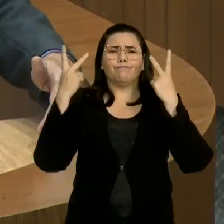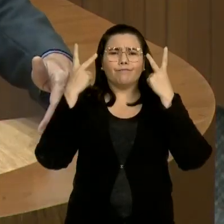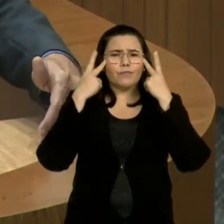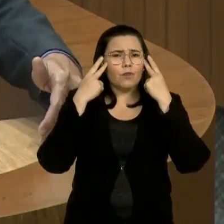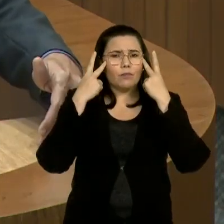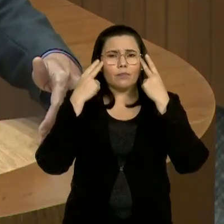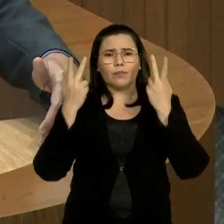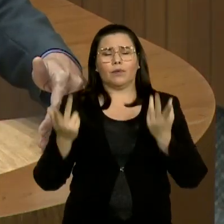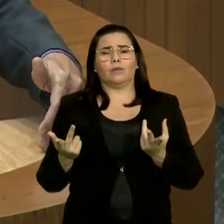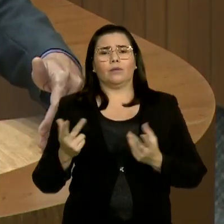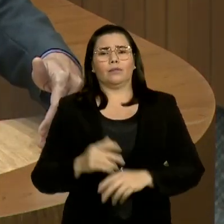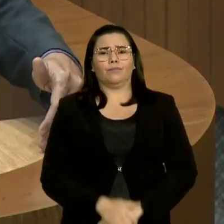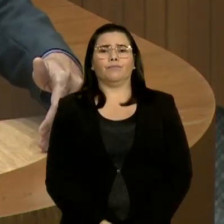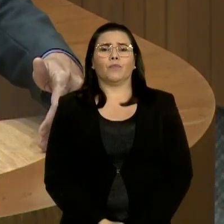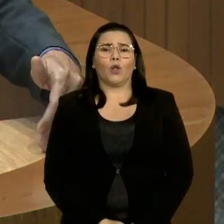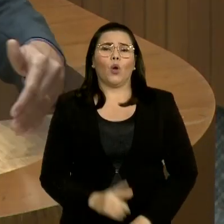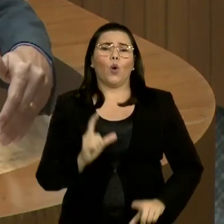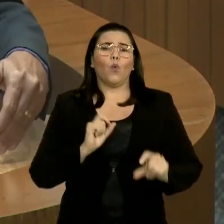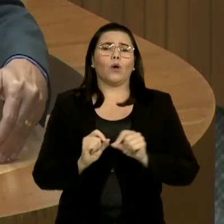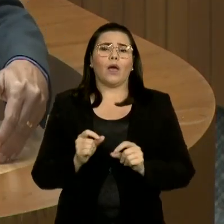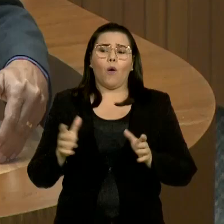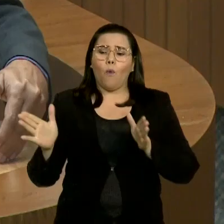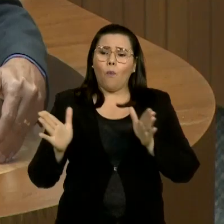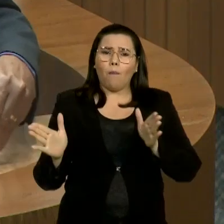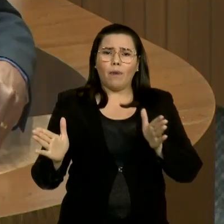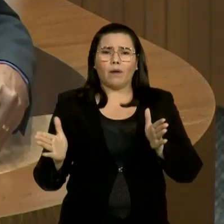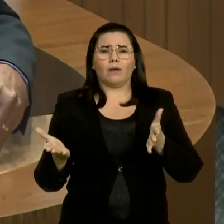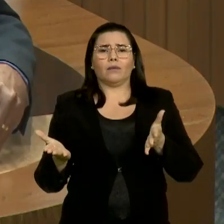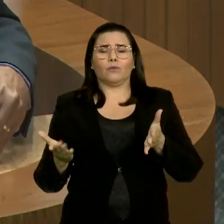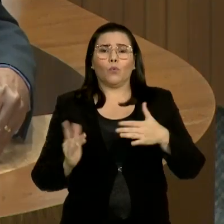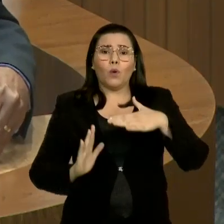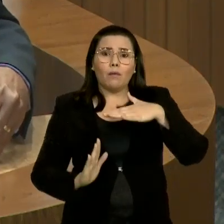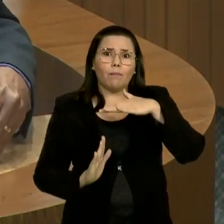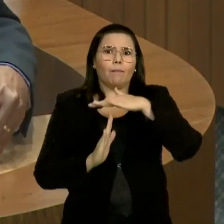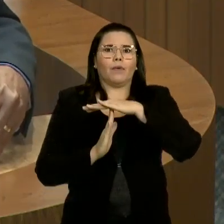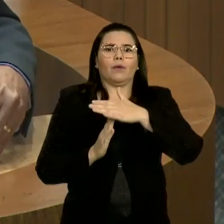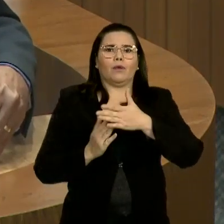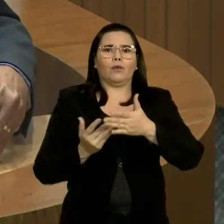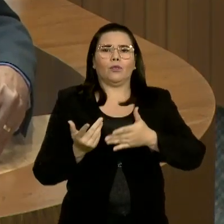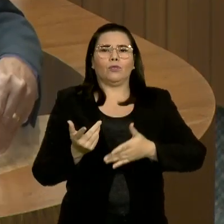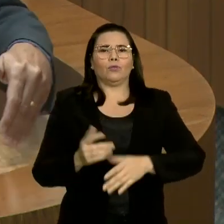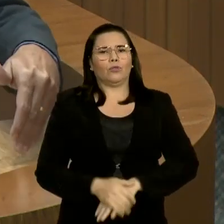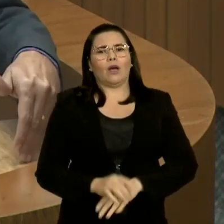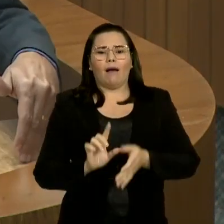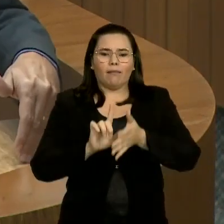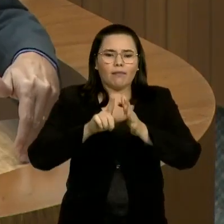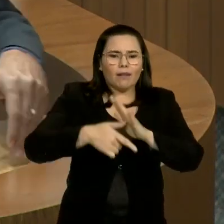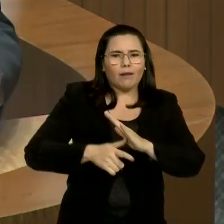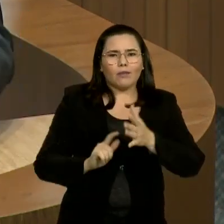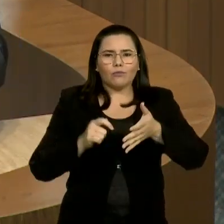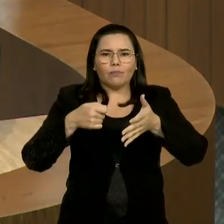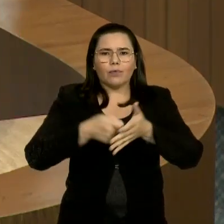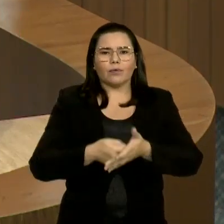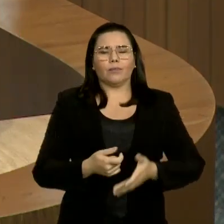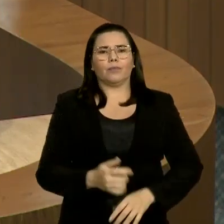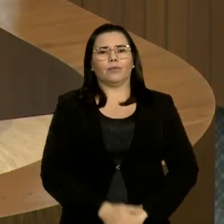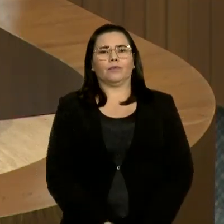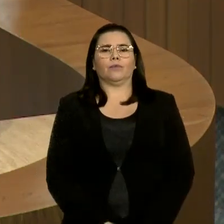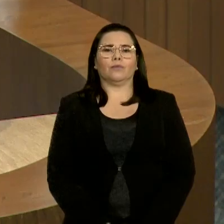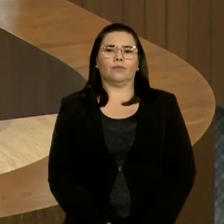por falta de recurso em caixa que nem sempre é essa a